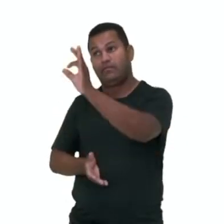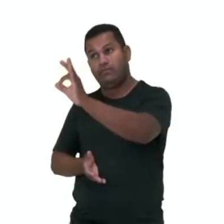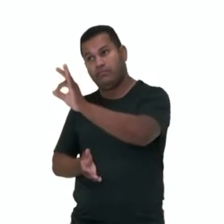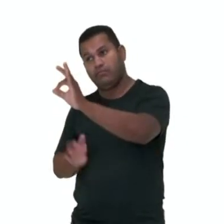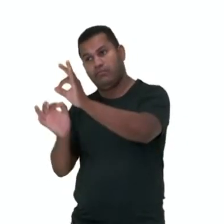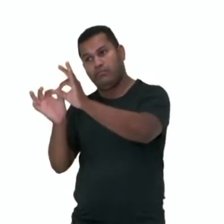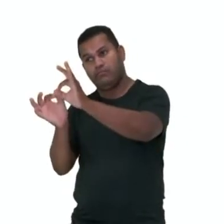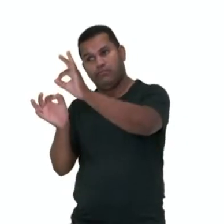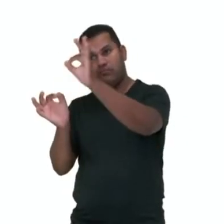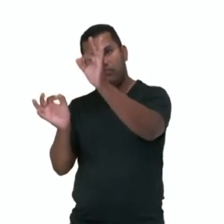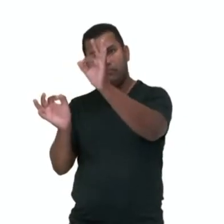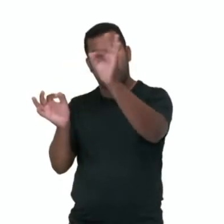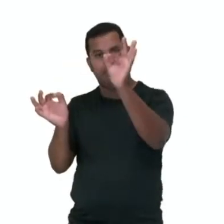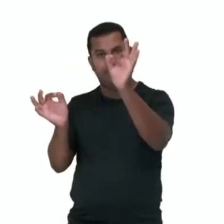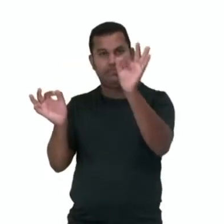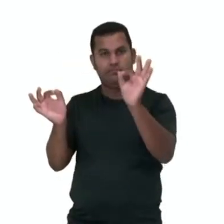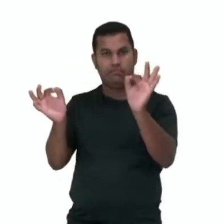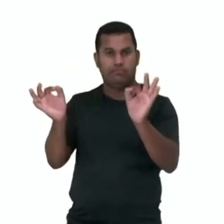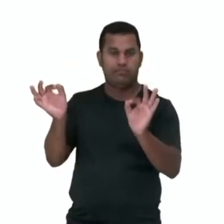Nós organizamos conforme